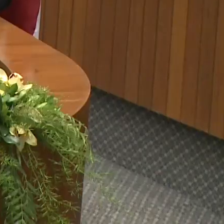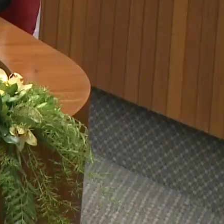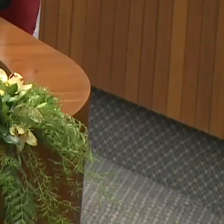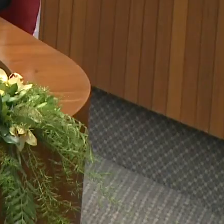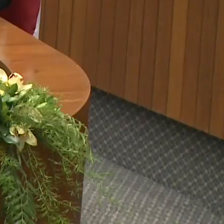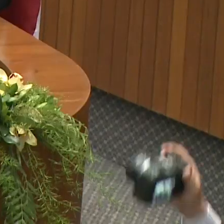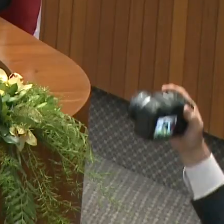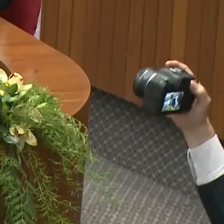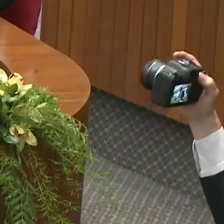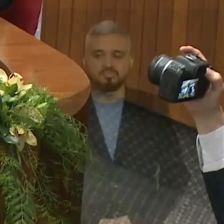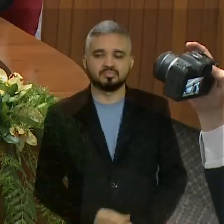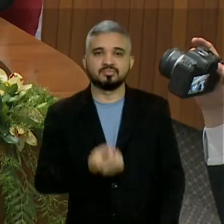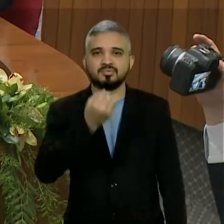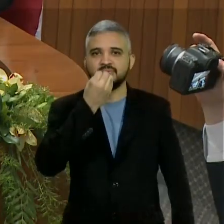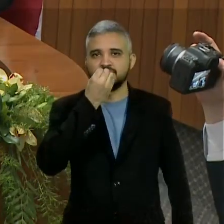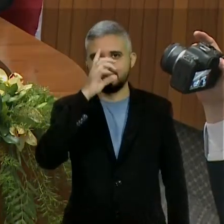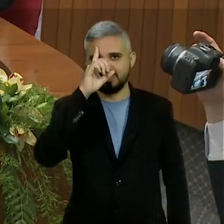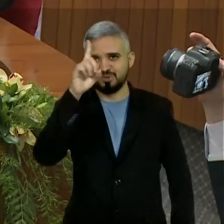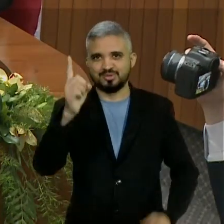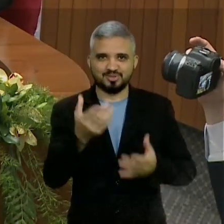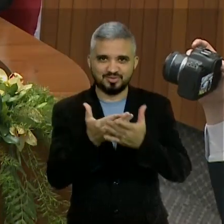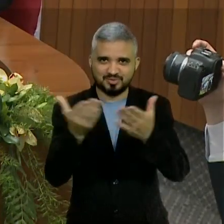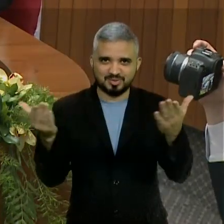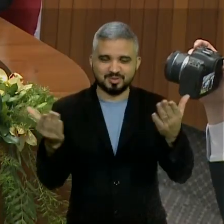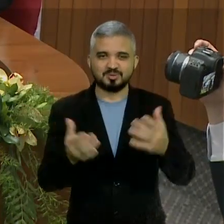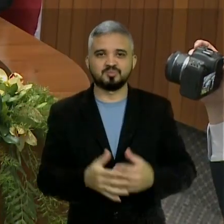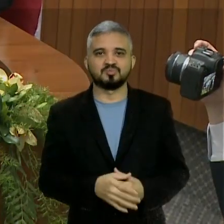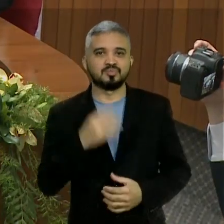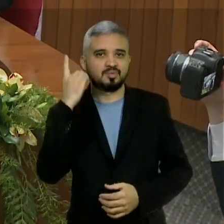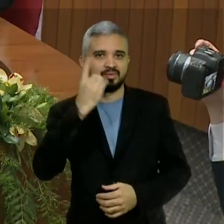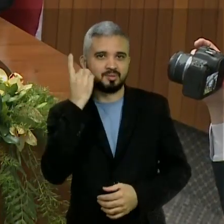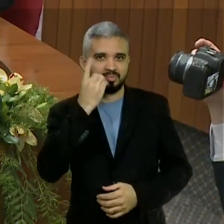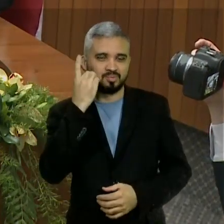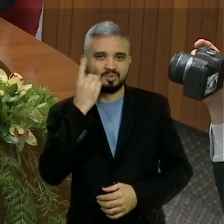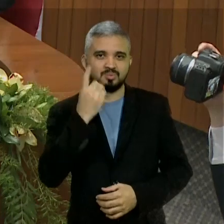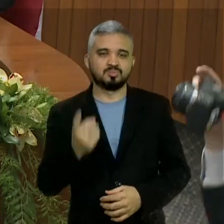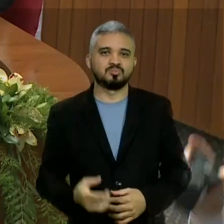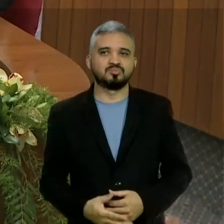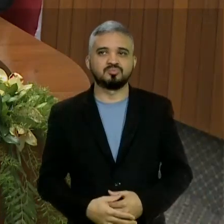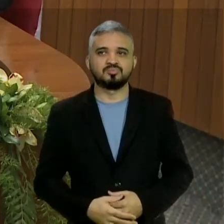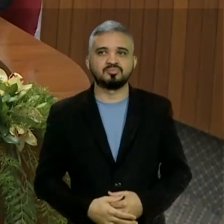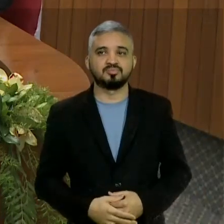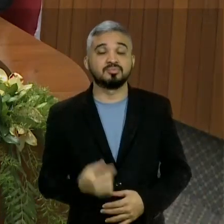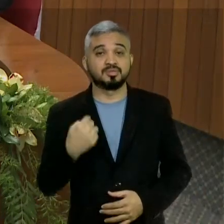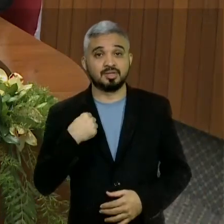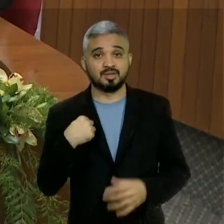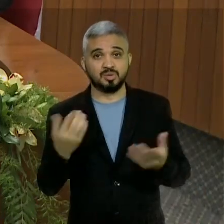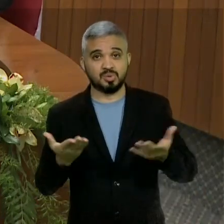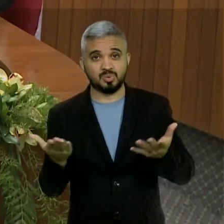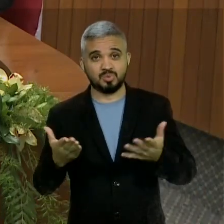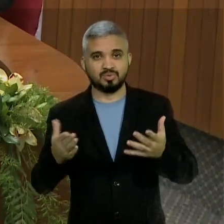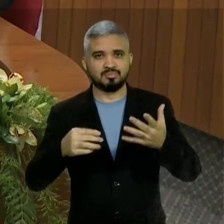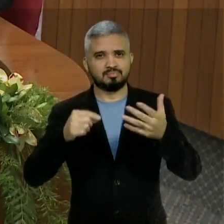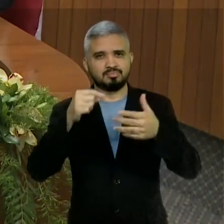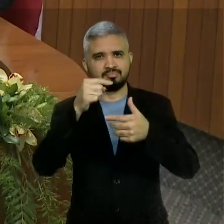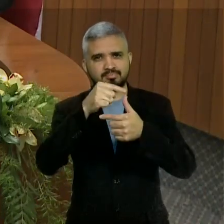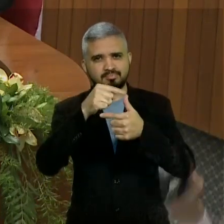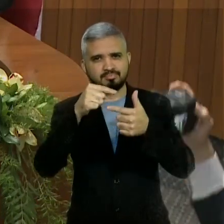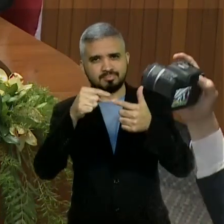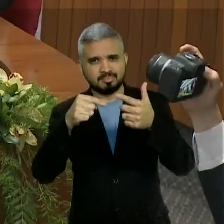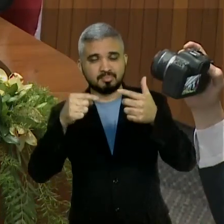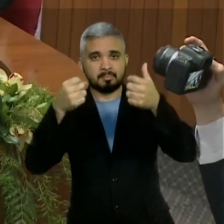Bom dia a todos senhoras e senhores eu sub A Tribuna para tratar de alguns pontos o primeiro mostra o mais completo